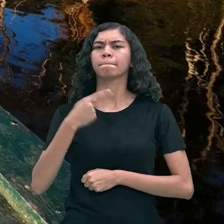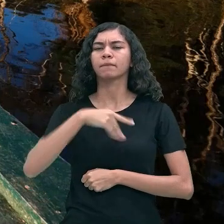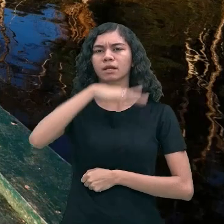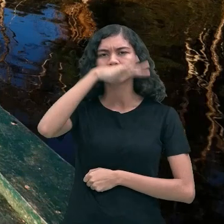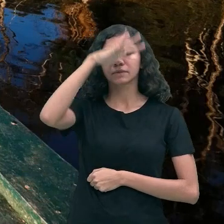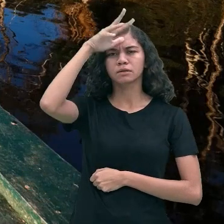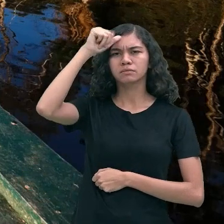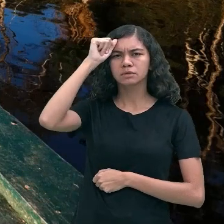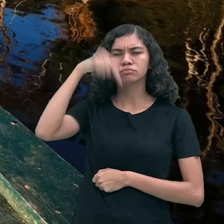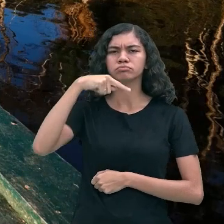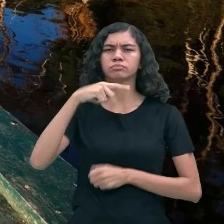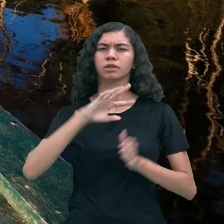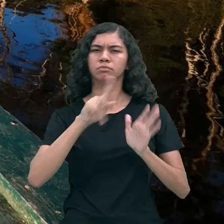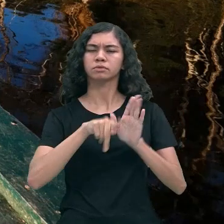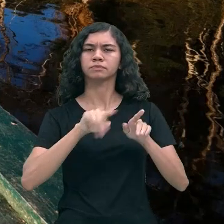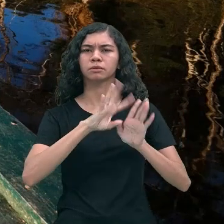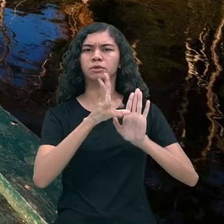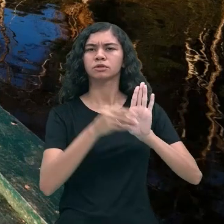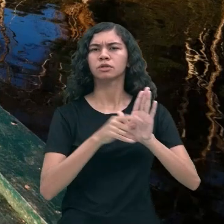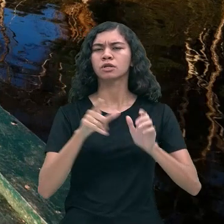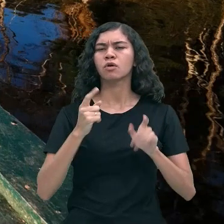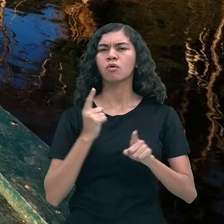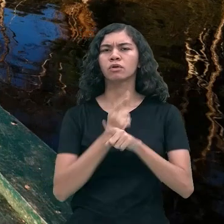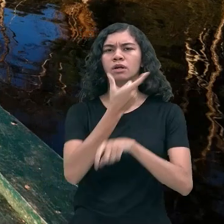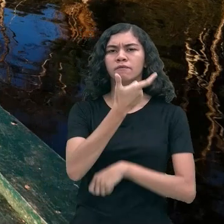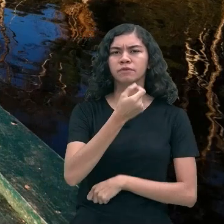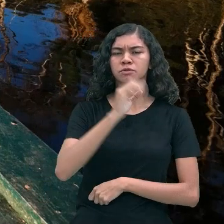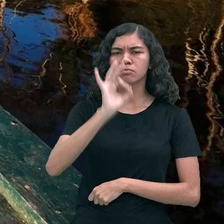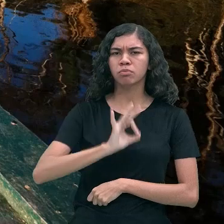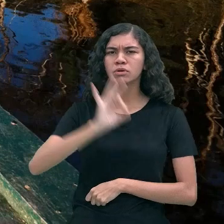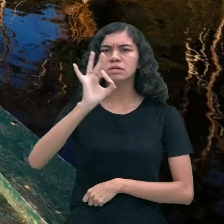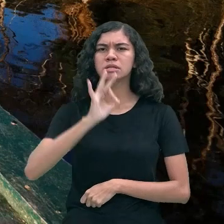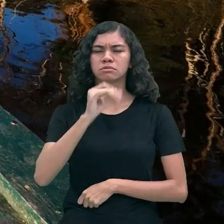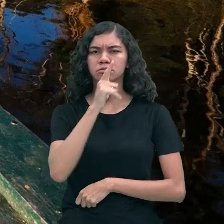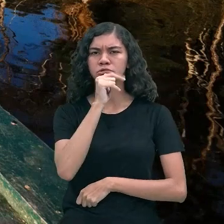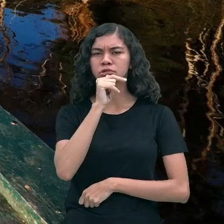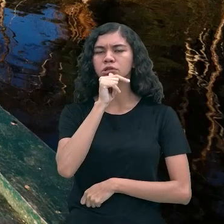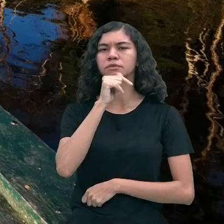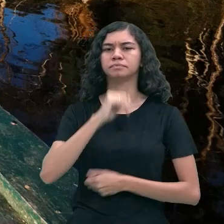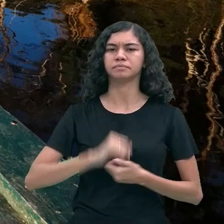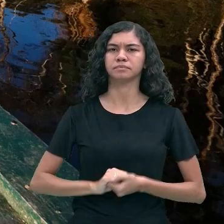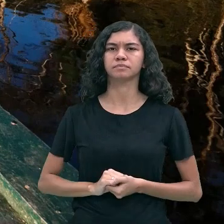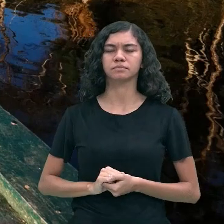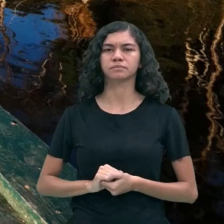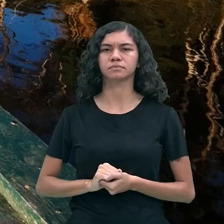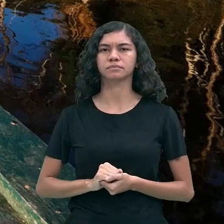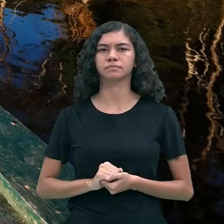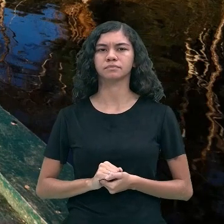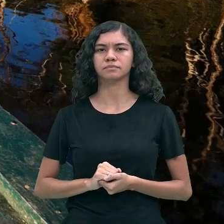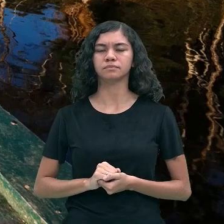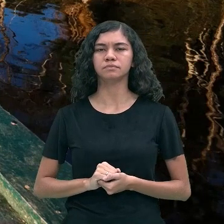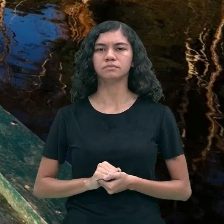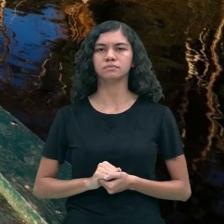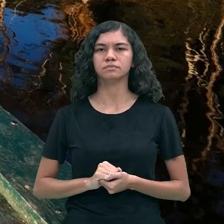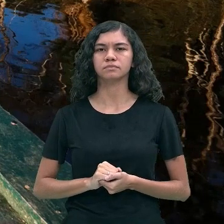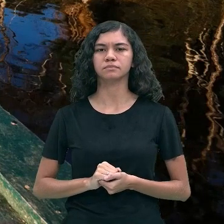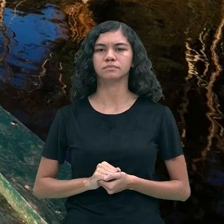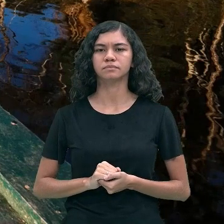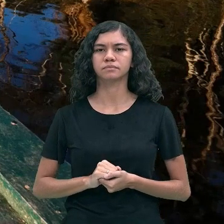a disponibilidade de água e também das grandes reservas minerais. A gente verifica que isso daqui,